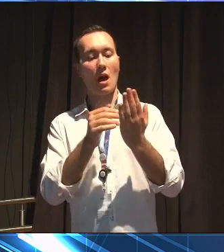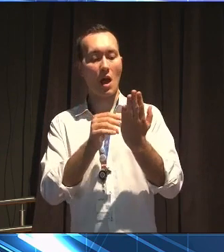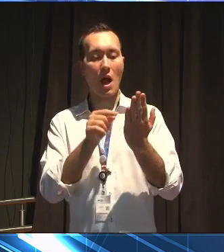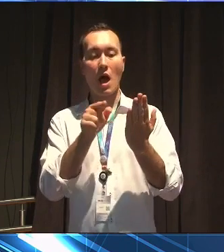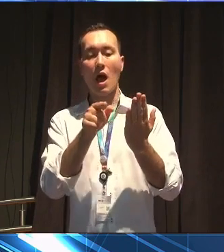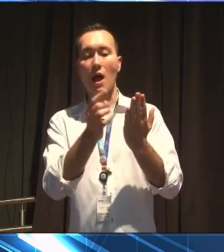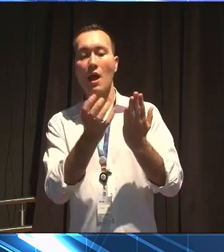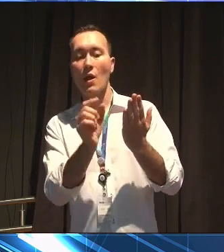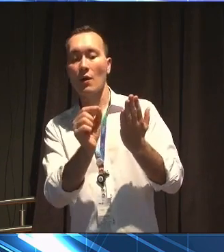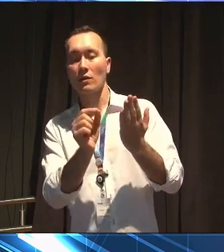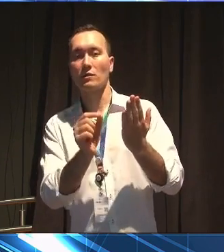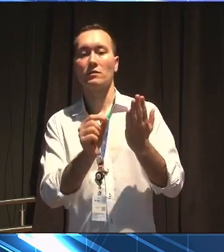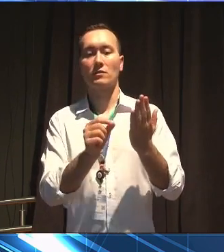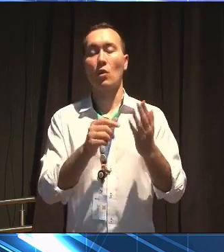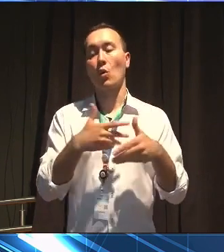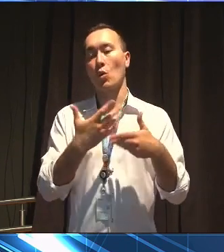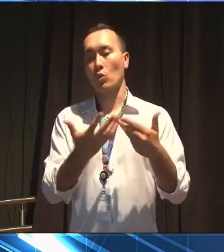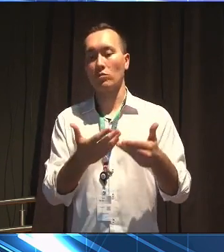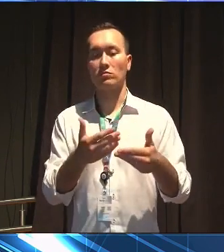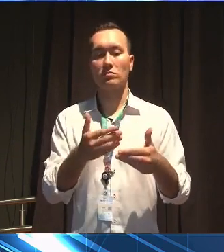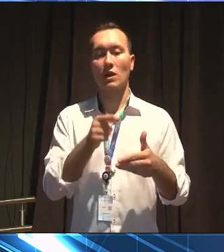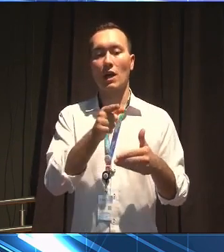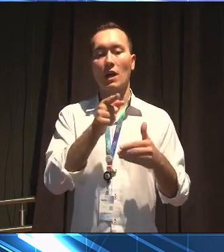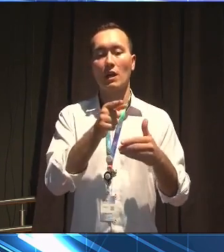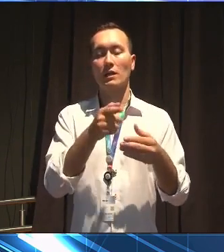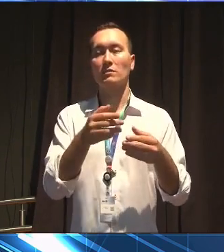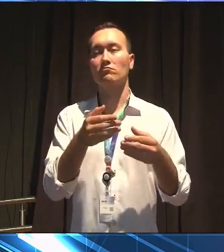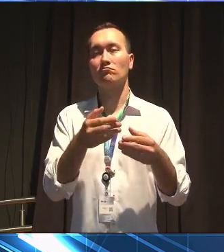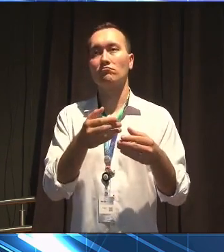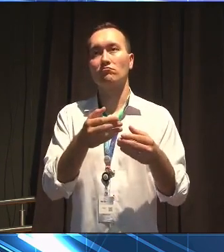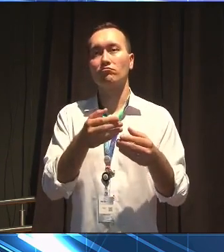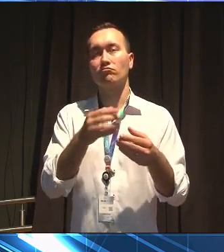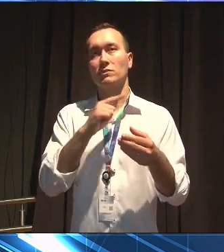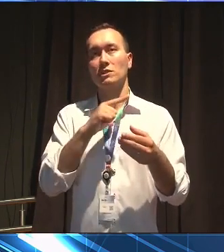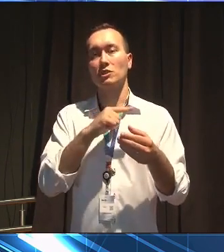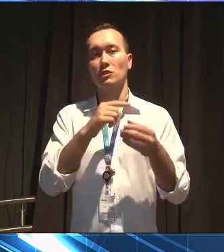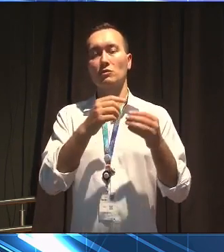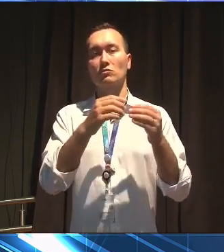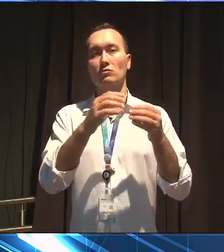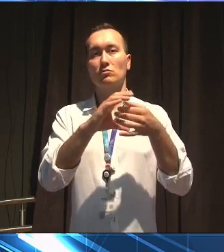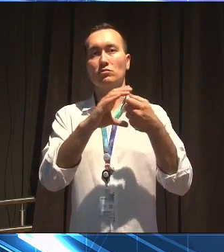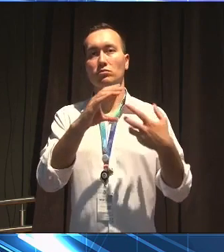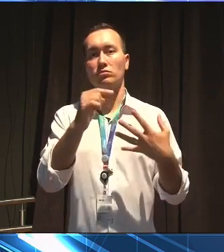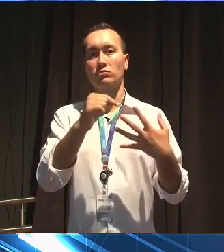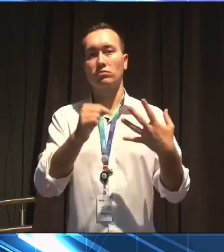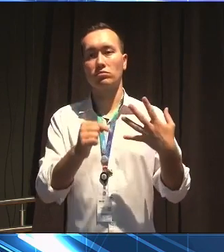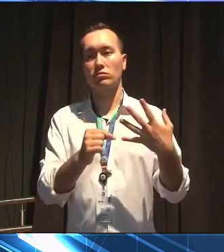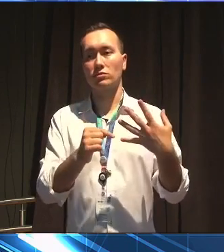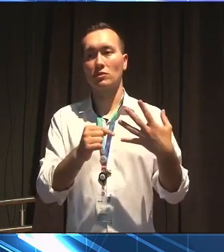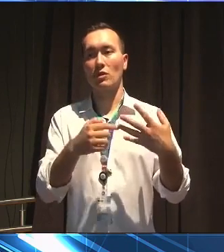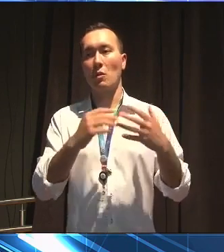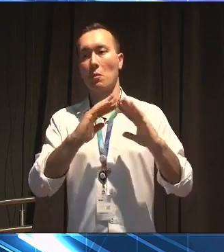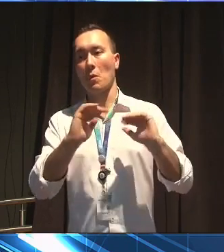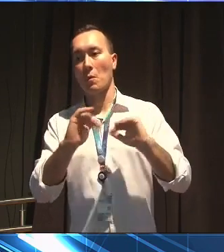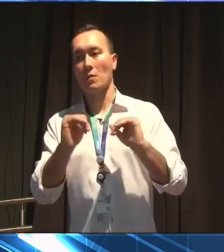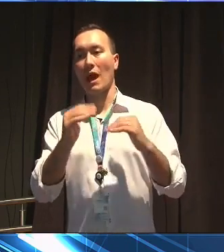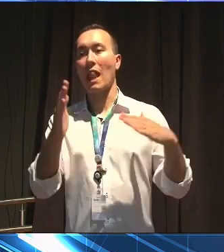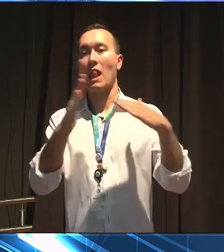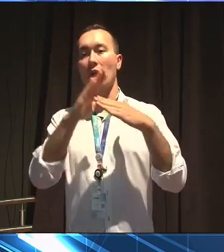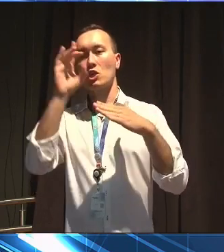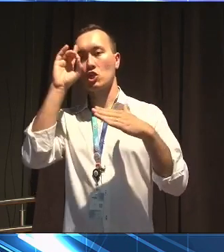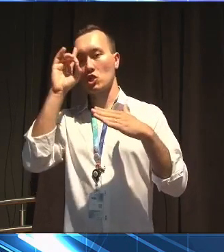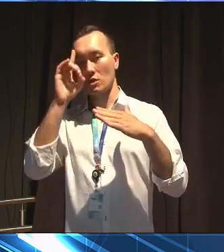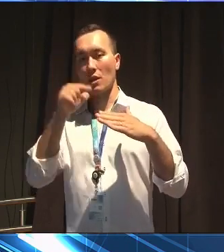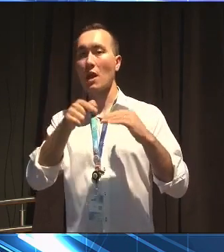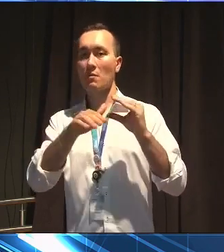por exemplo, quando é que ele expira. Eu posso falar que esse cookie, com uma tag chamada HTTP only, ele só